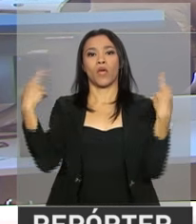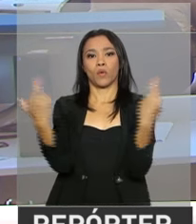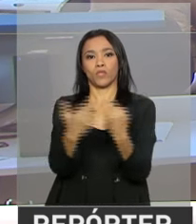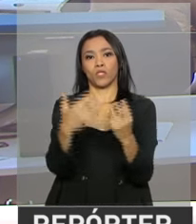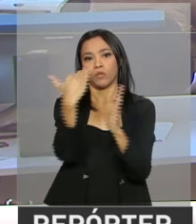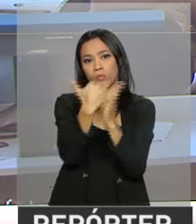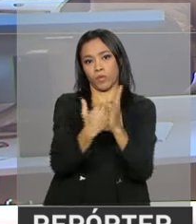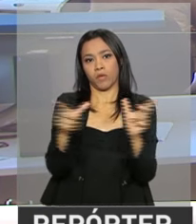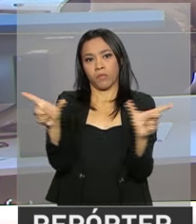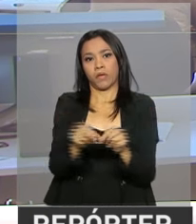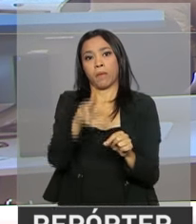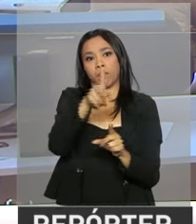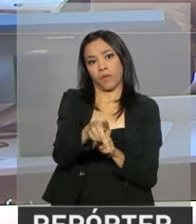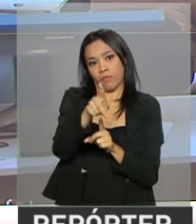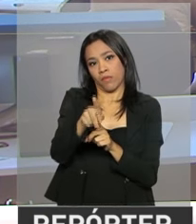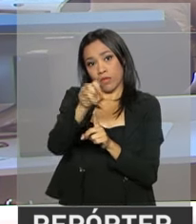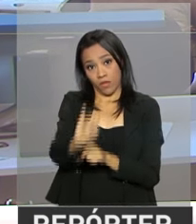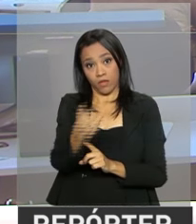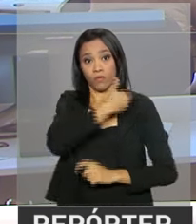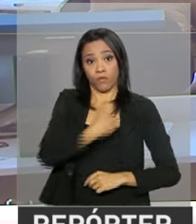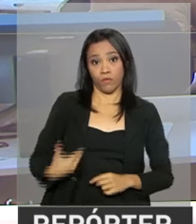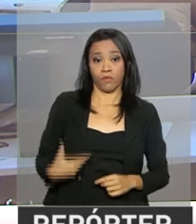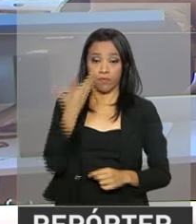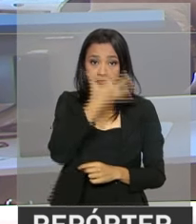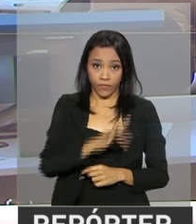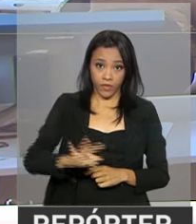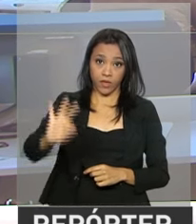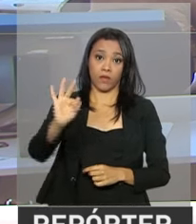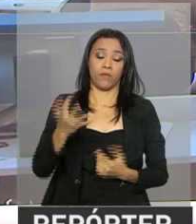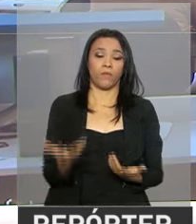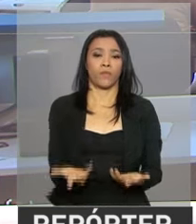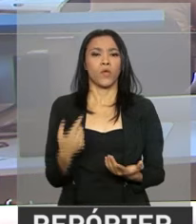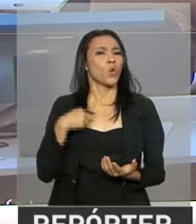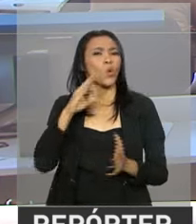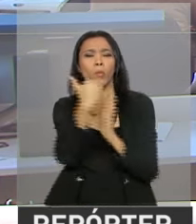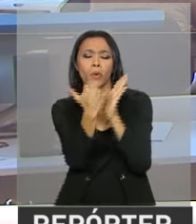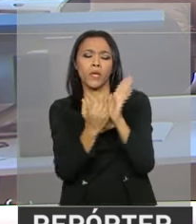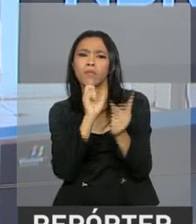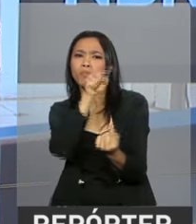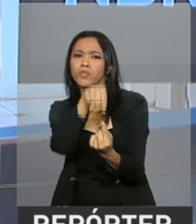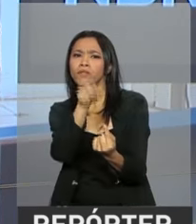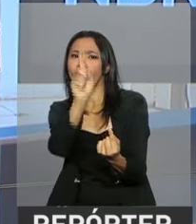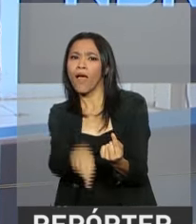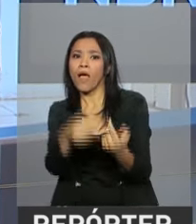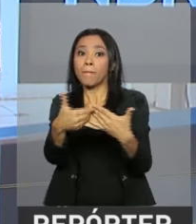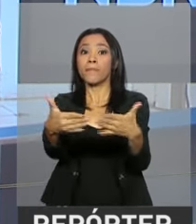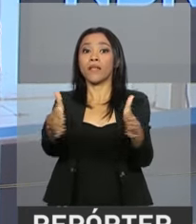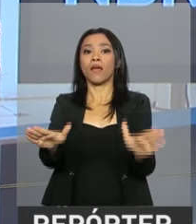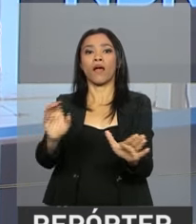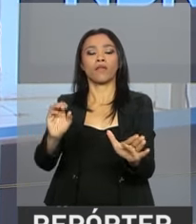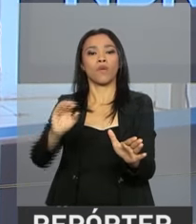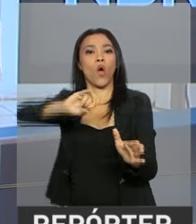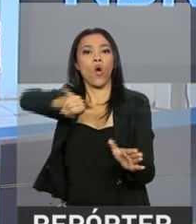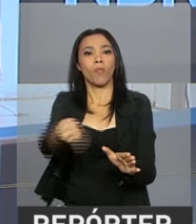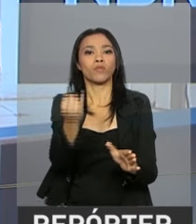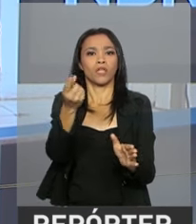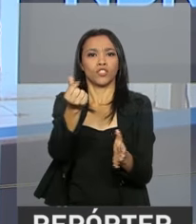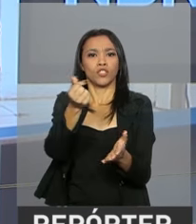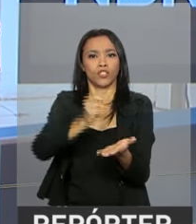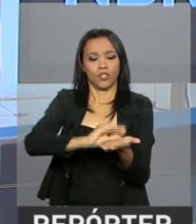programa de parcerias de investimentos do governo federal o programa busca a ampliação de oportunidades de